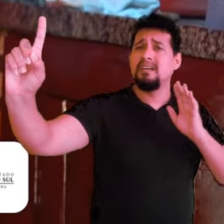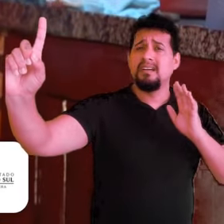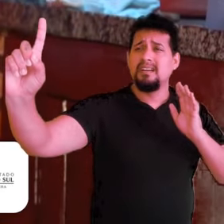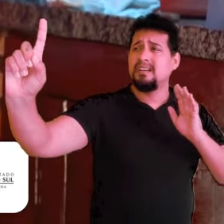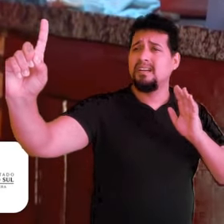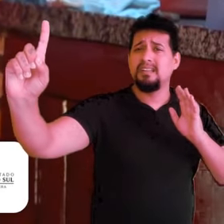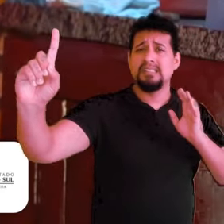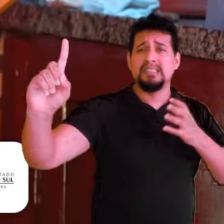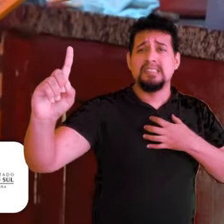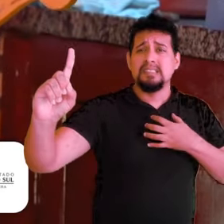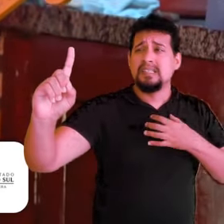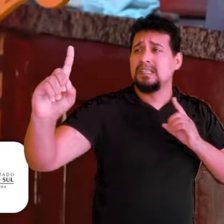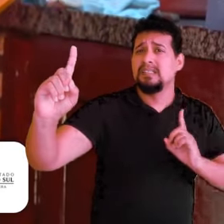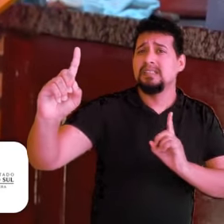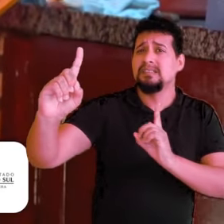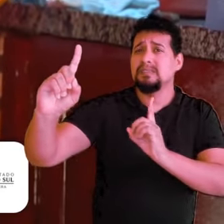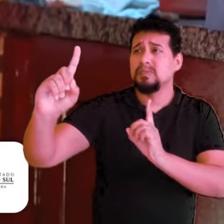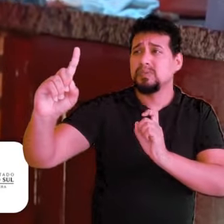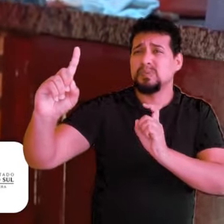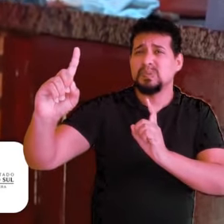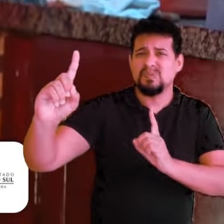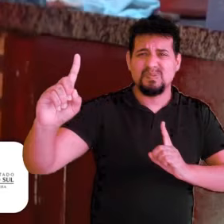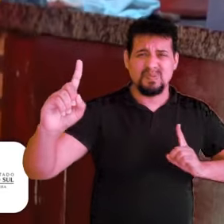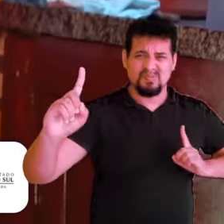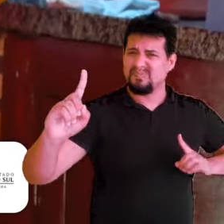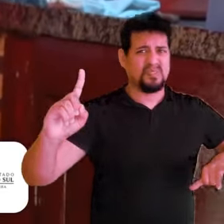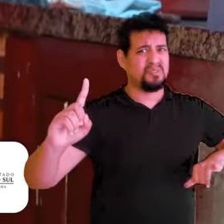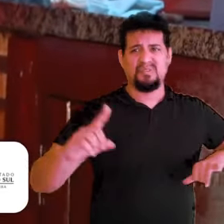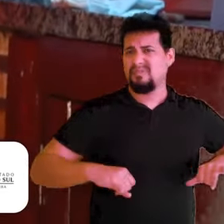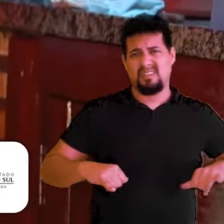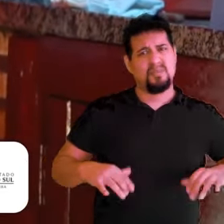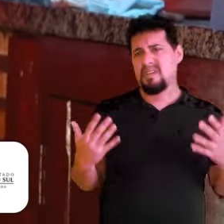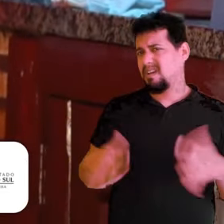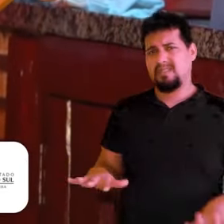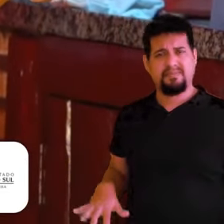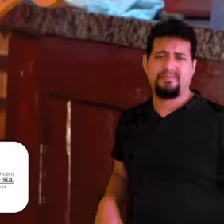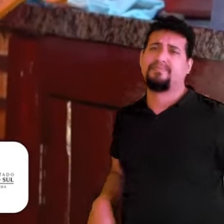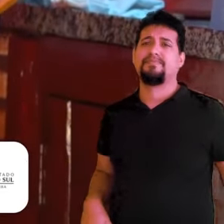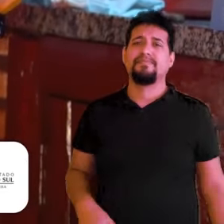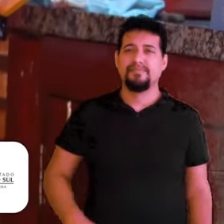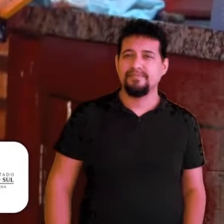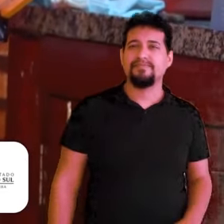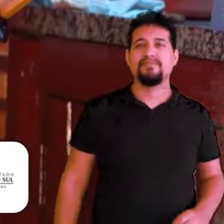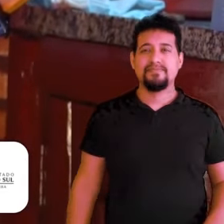Me segurei pra não rir, sofrer de novo eu não vou.